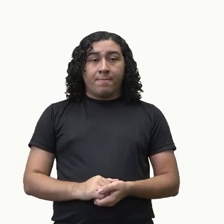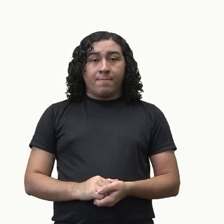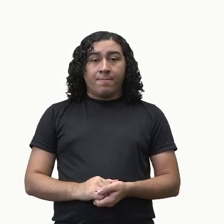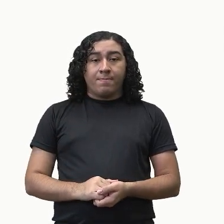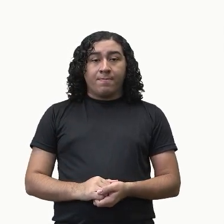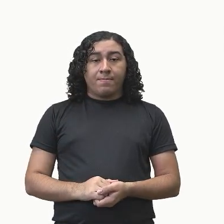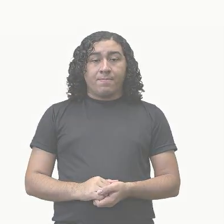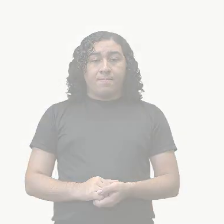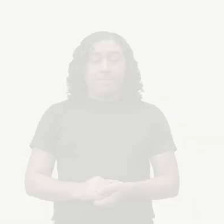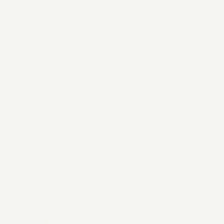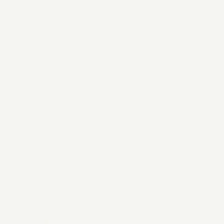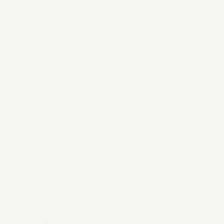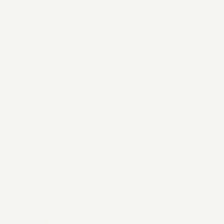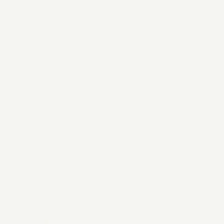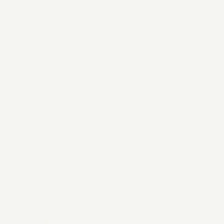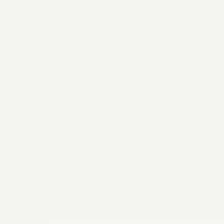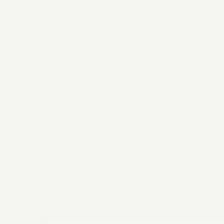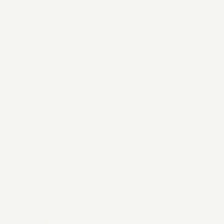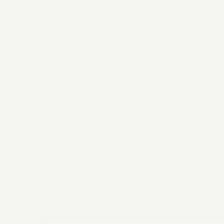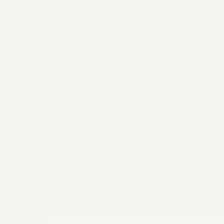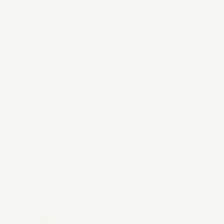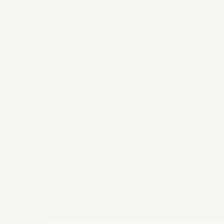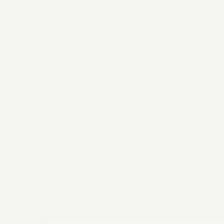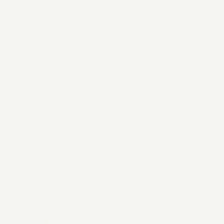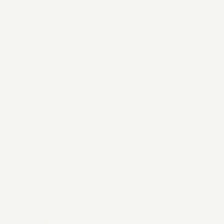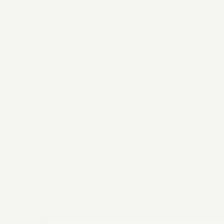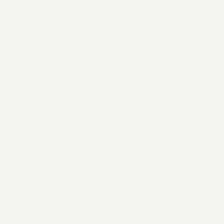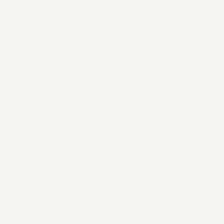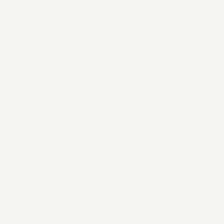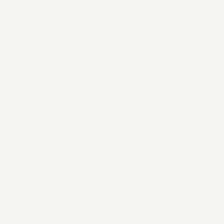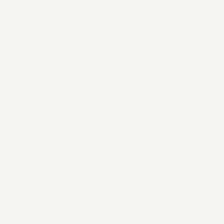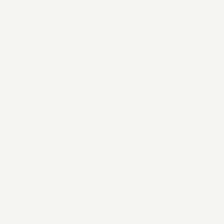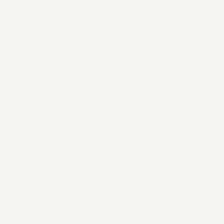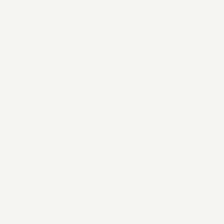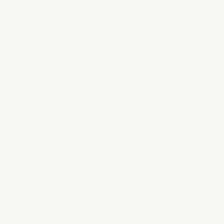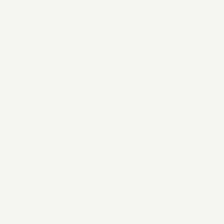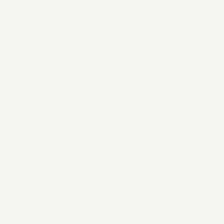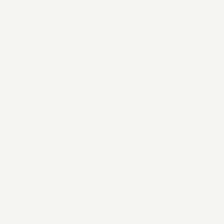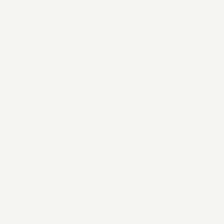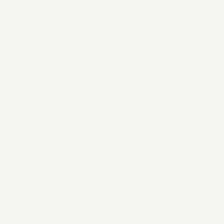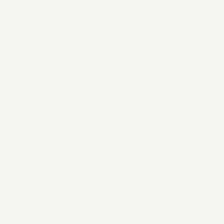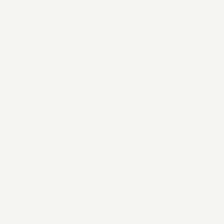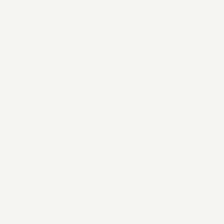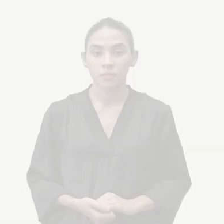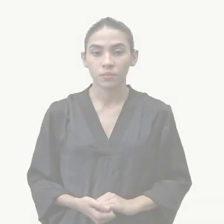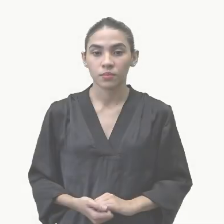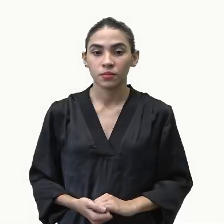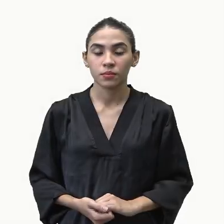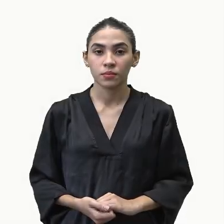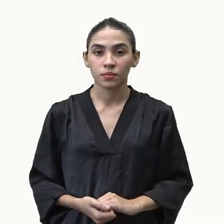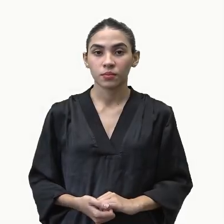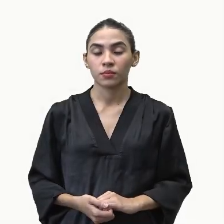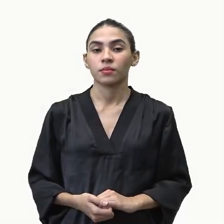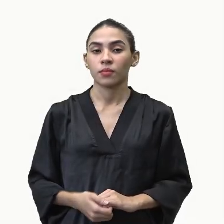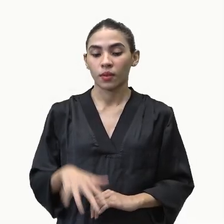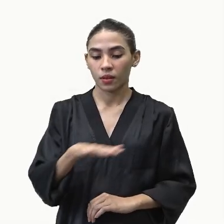eles têm essa peculiaridade dentro do grupo deles, que é uma adaptação a ambiente de água e de terra. Ora